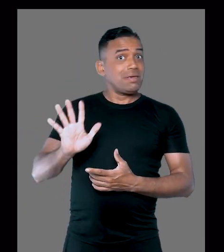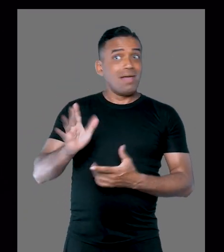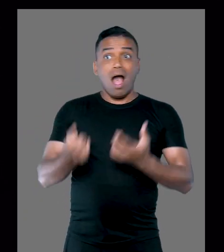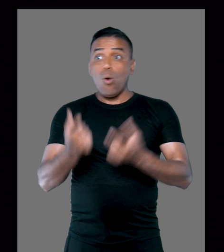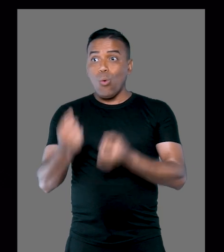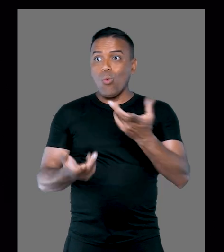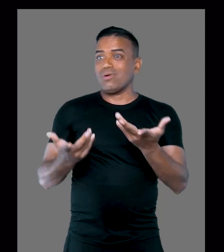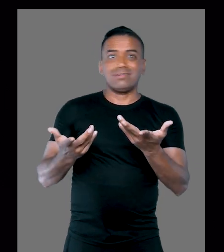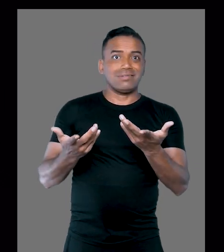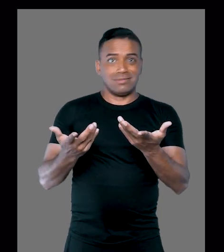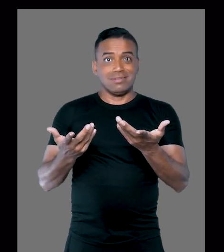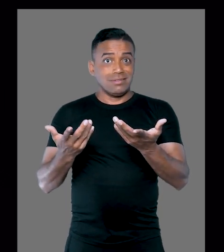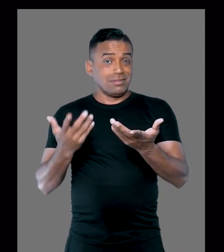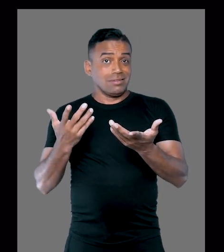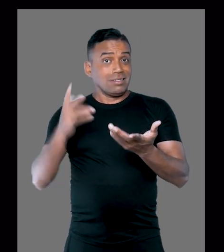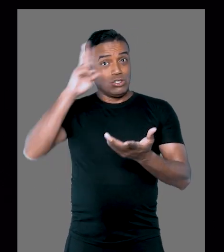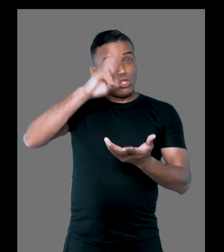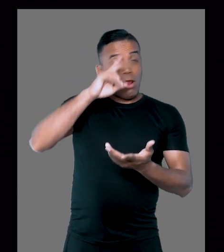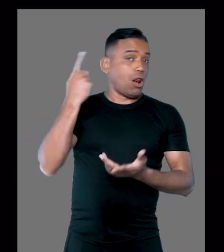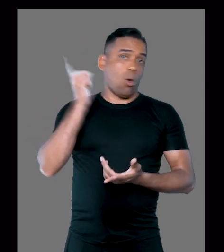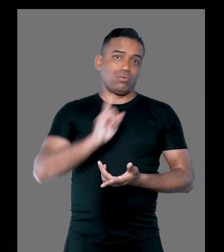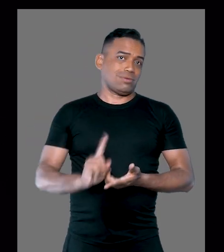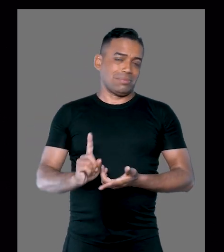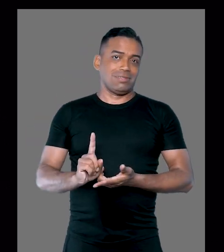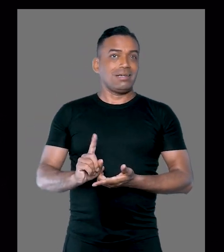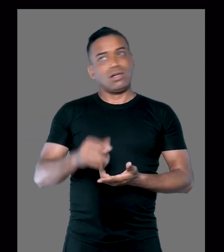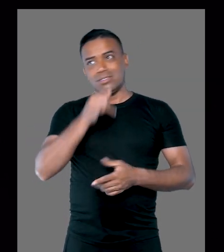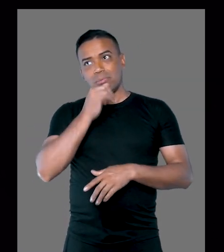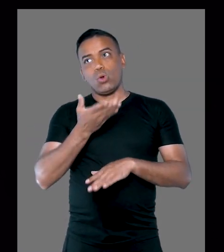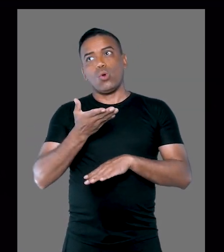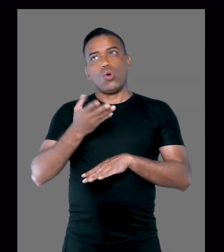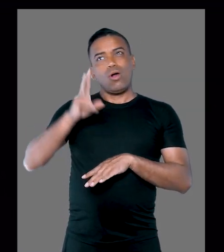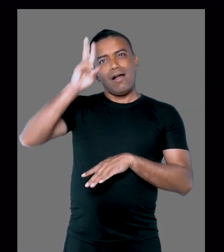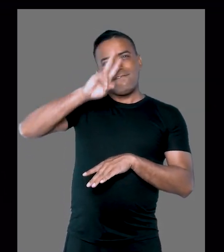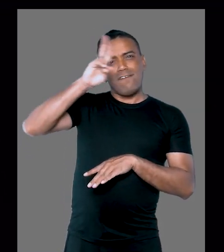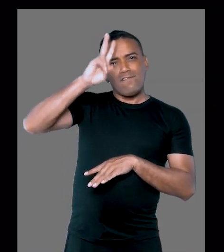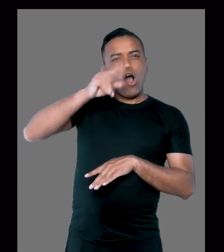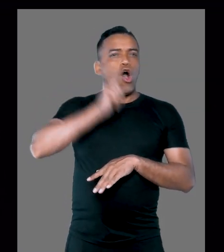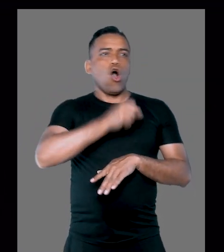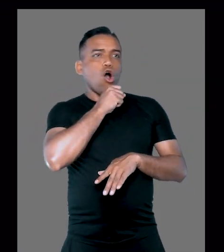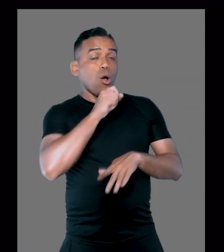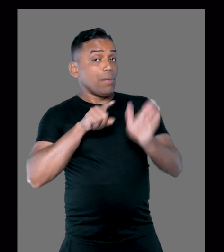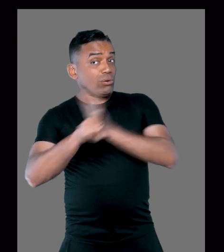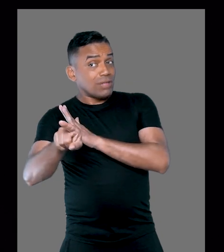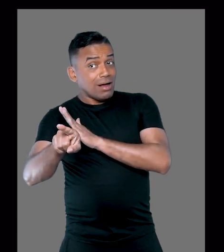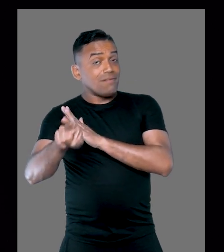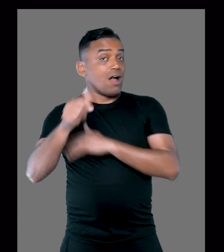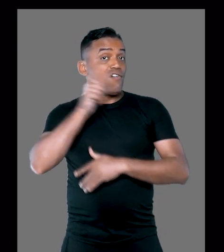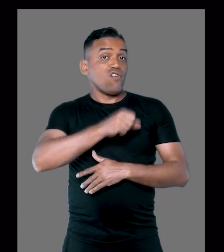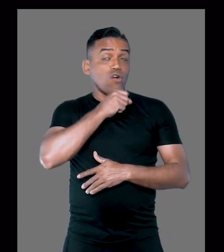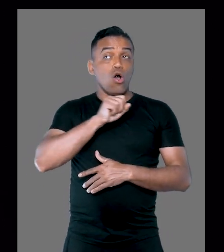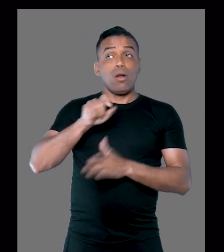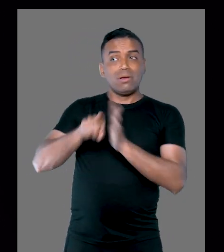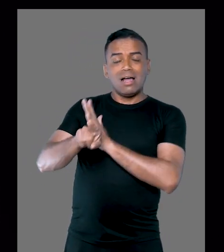até por um exercício da memória da minha avó, às vezes eu perguntava para ela uma coisa, ela me dizia, e aí depois,